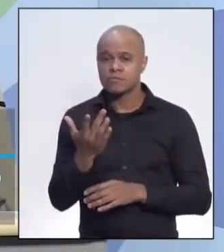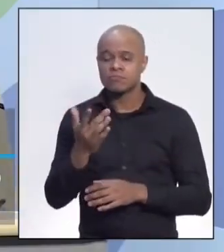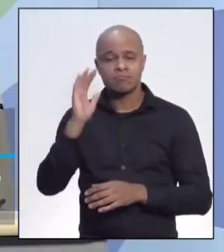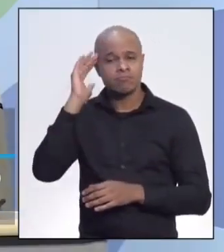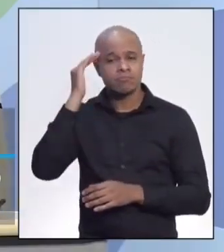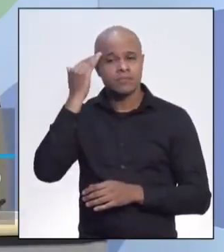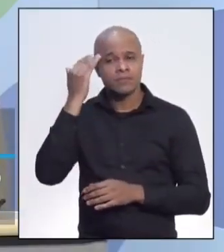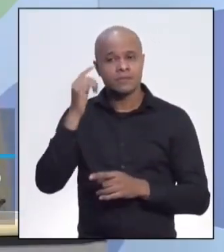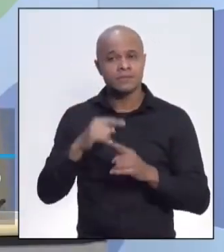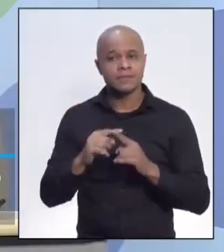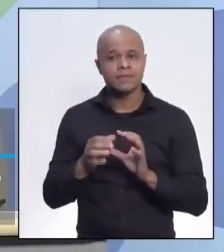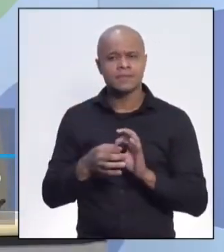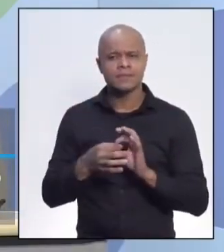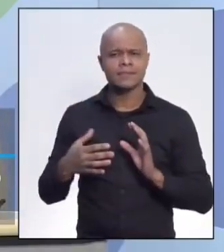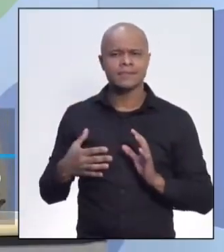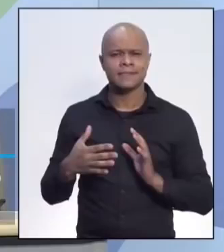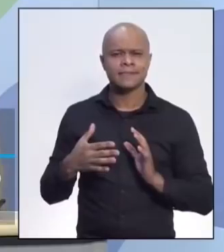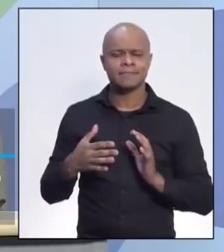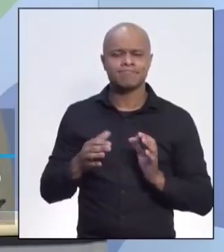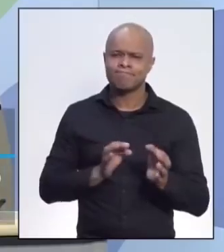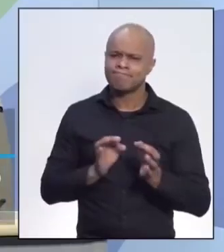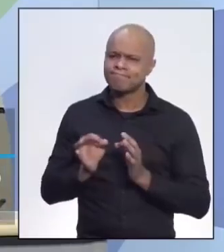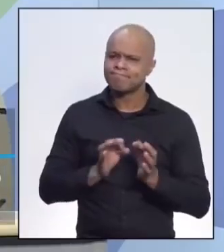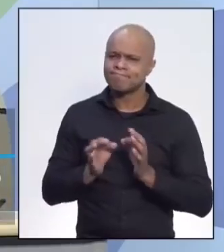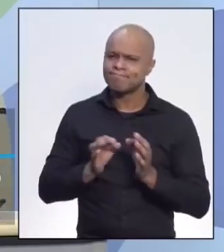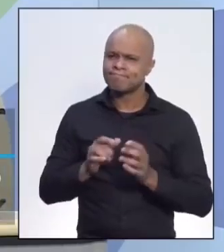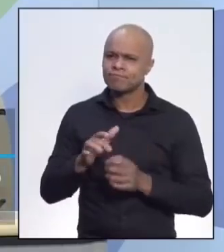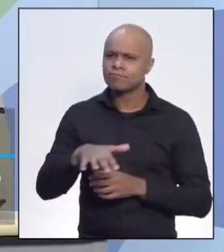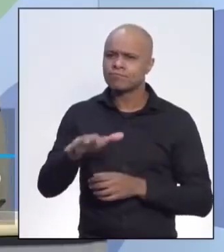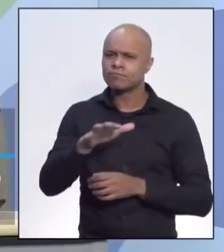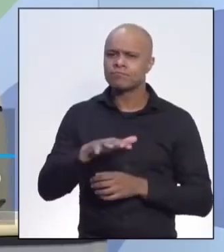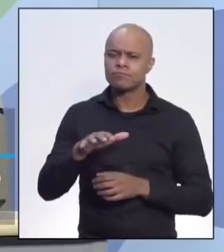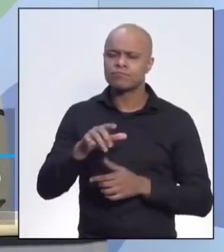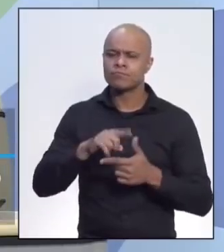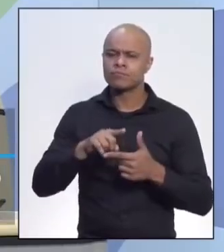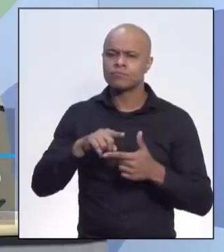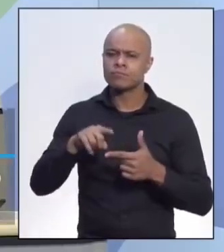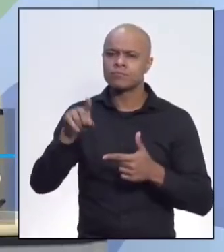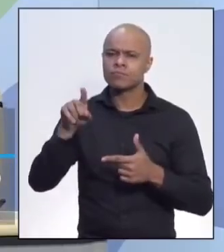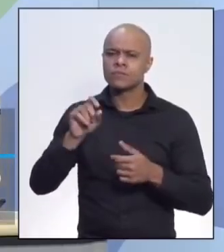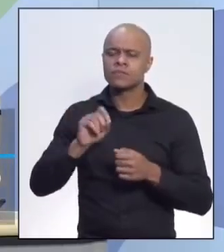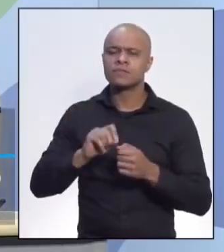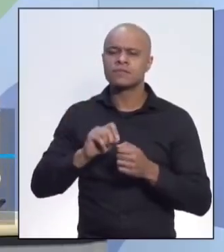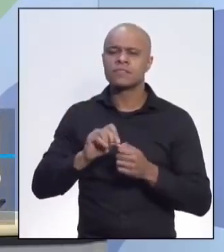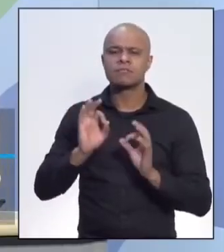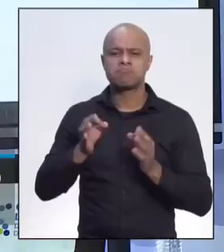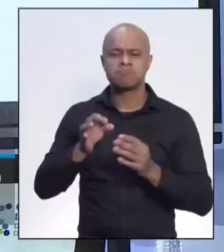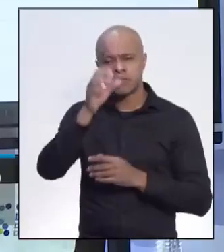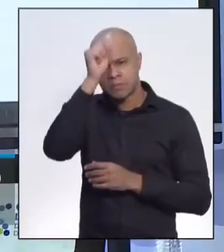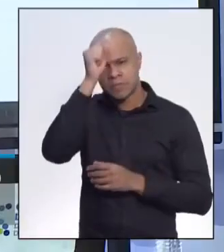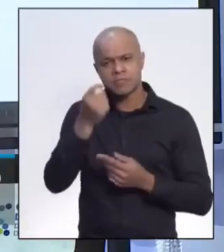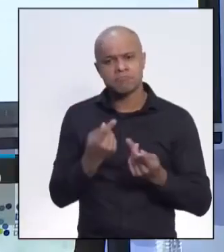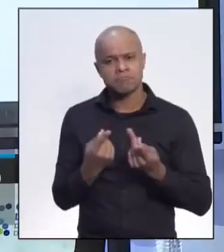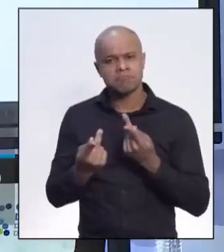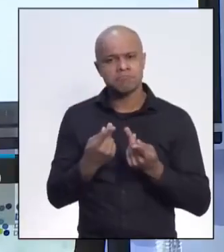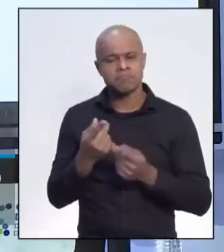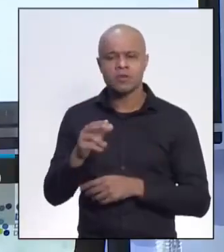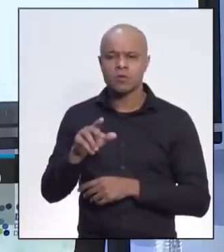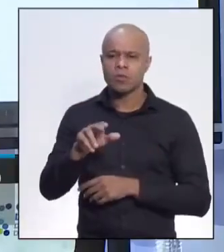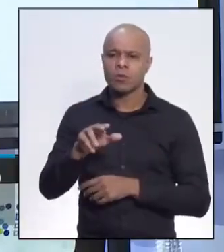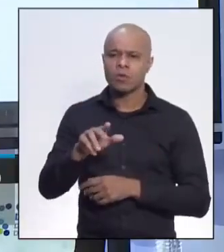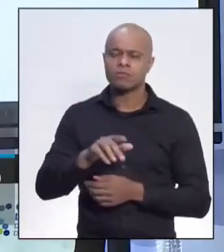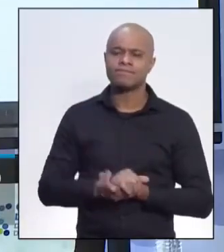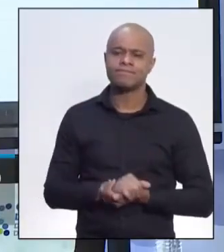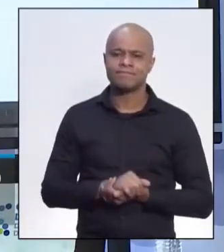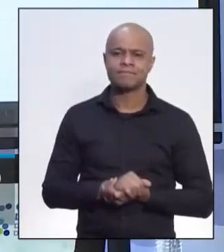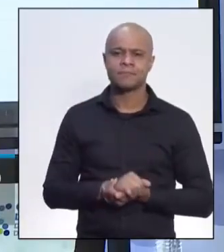e deixa tudo meio que organizado para você construir o gráfico. Eu acho importante, foi assim que eu aprendi também. Exatamente. Então,